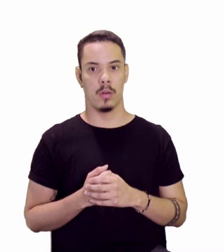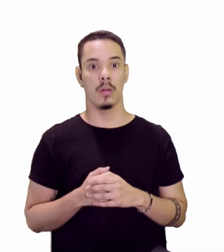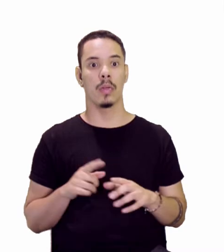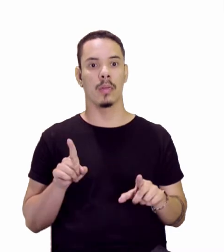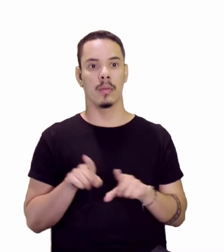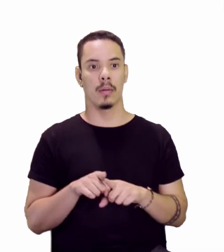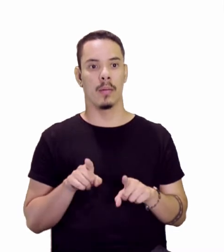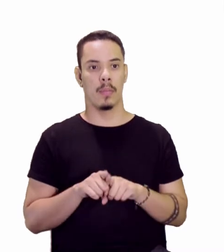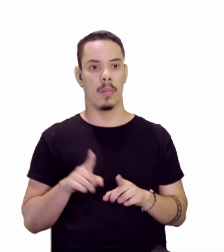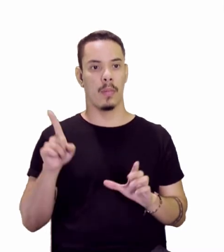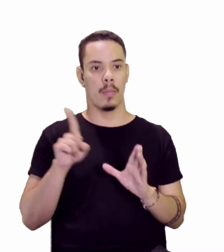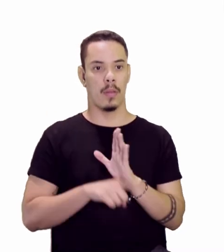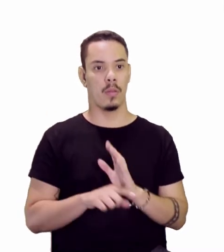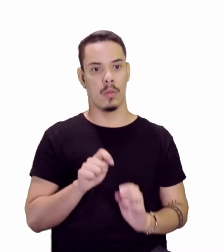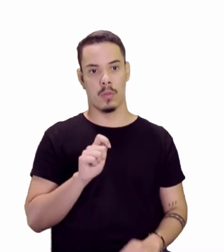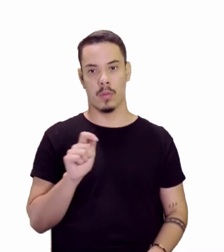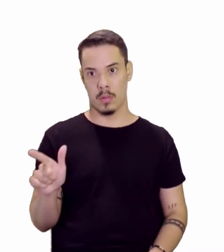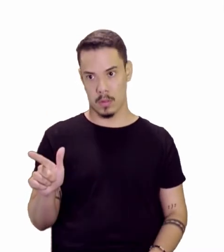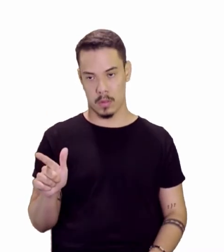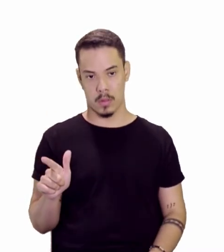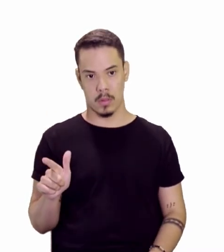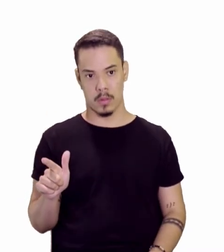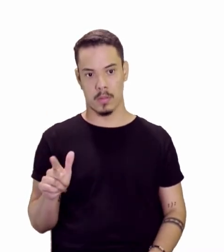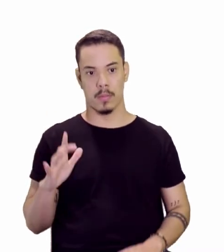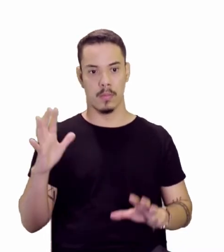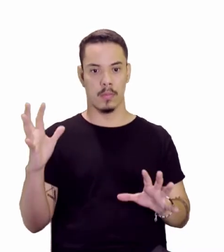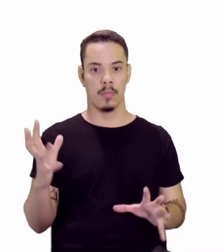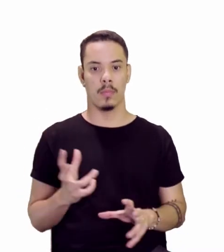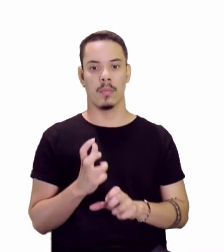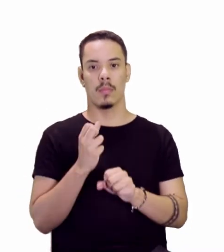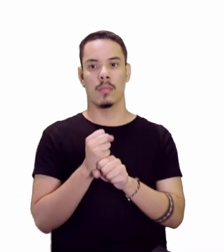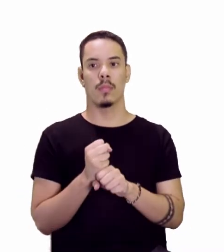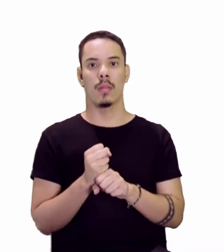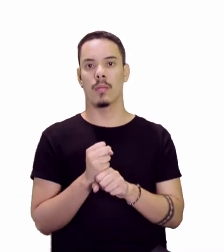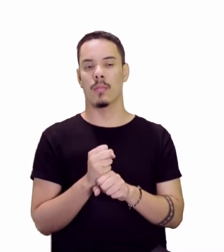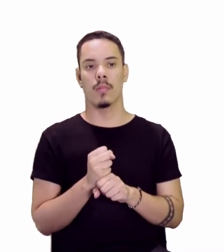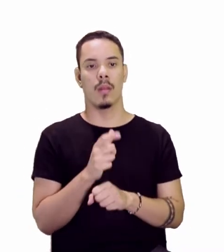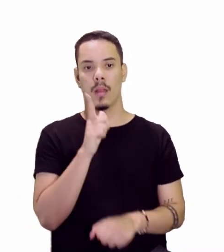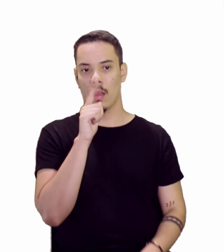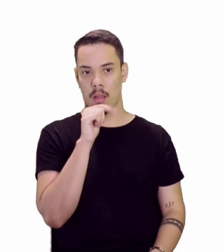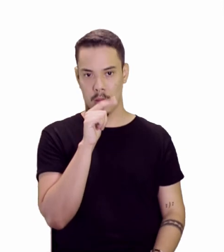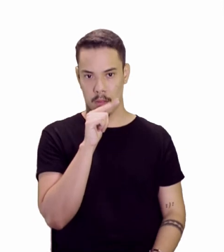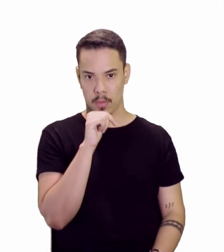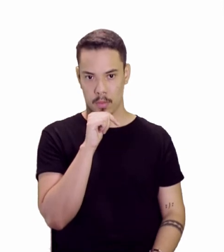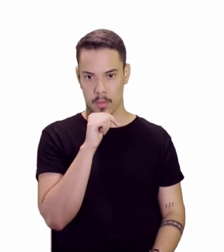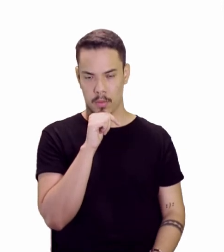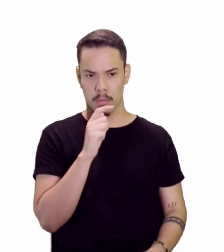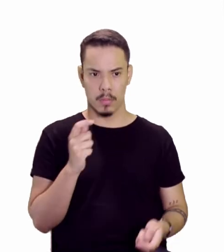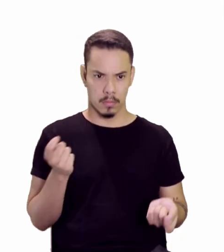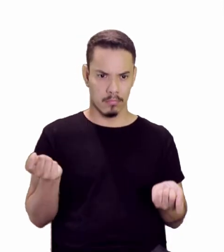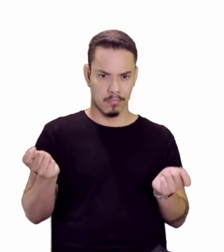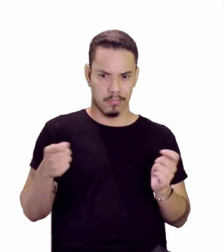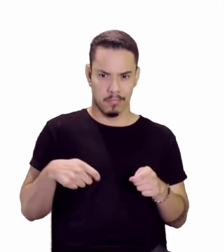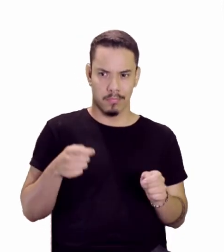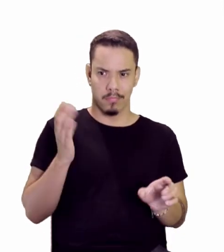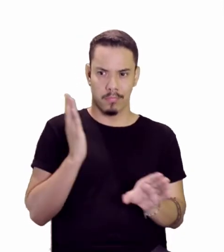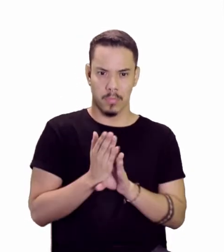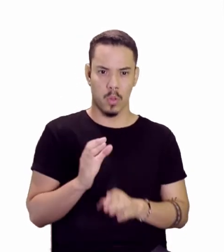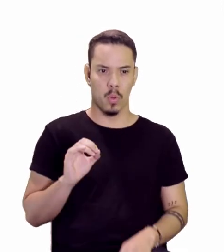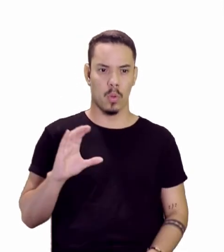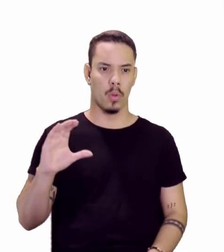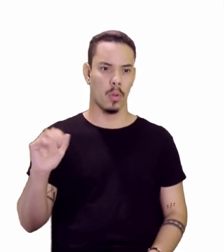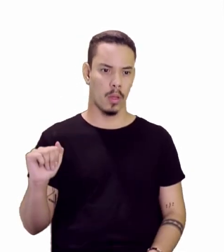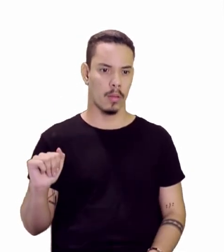a esfera maciça é menor do que sobre a oca. Ambas podem vir a flutuar na água. A flutuação é possível para a esfera oca